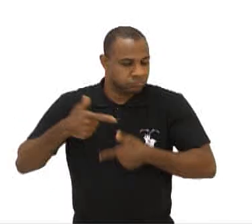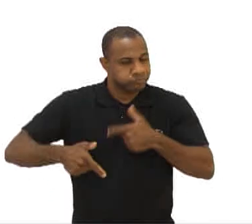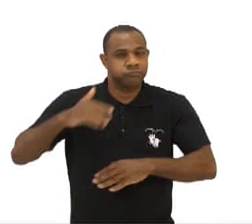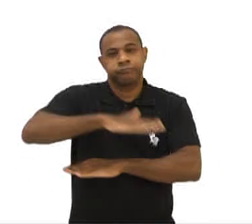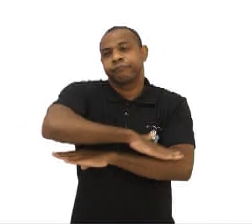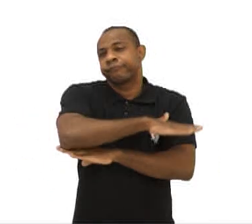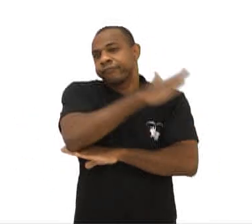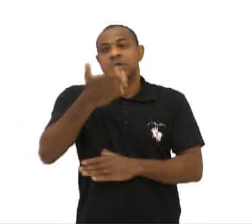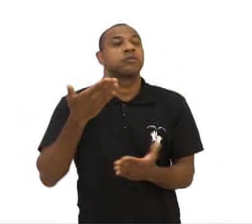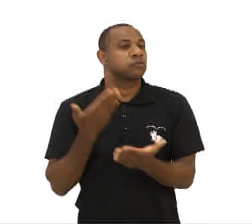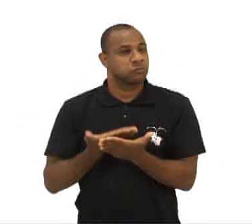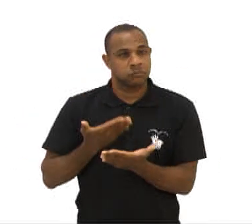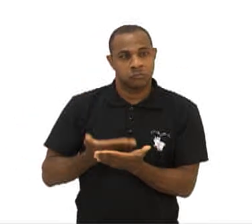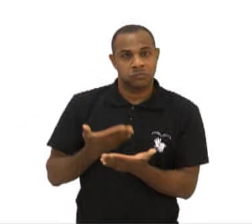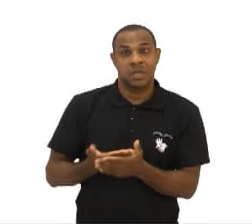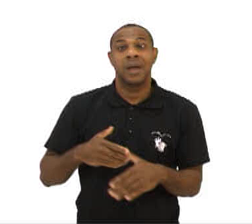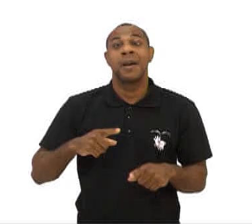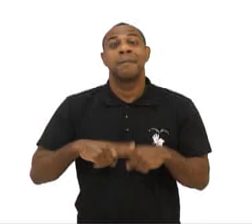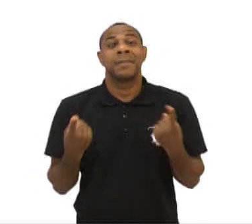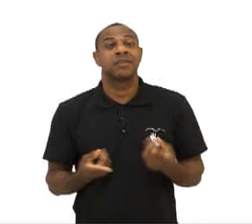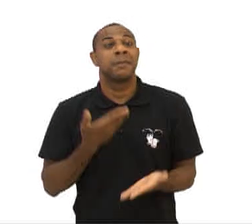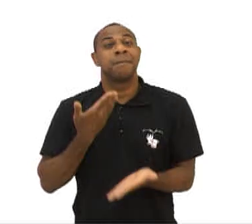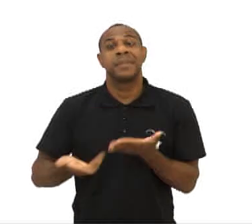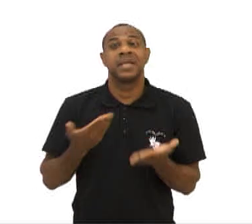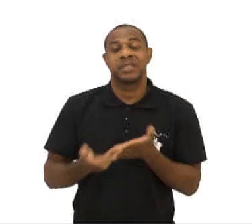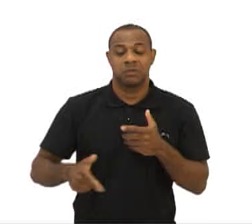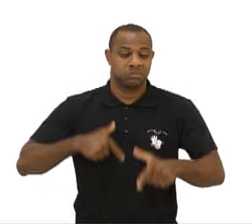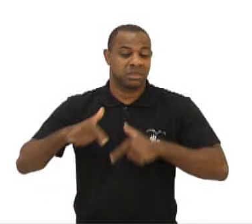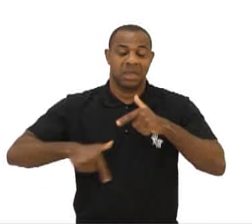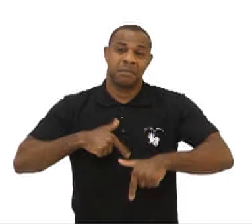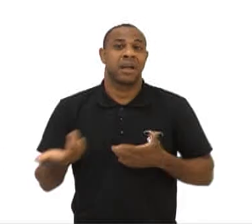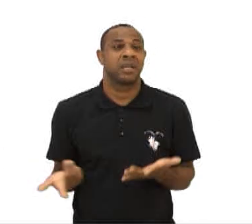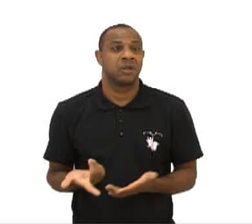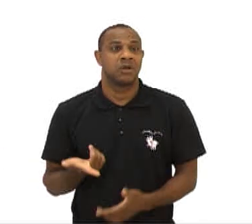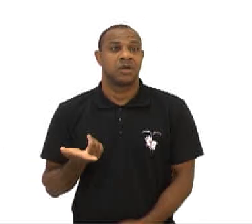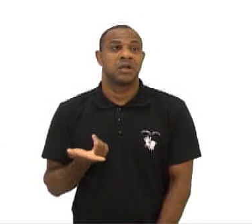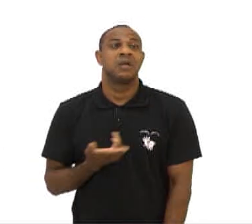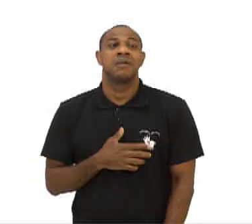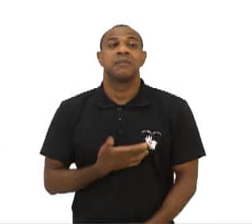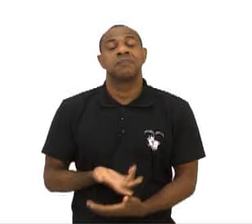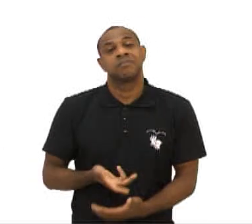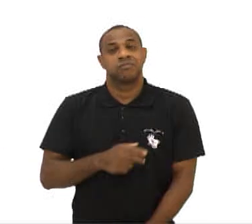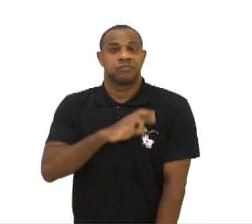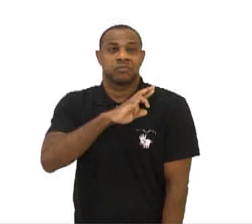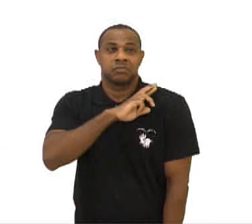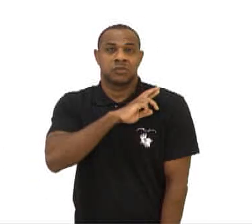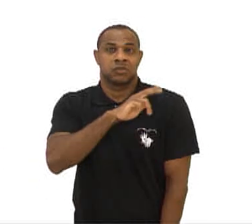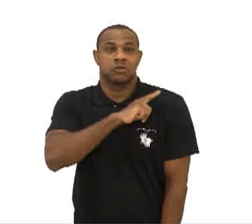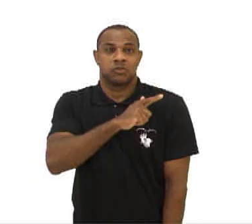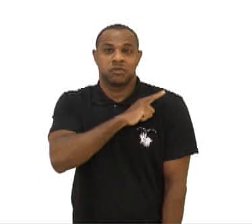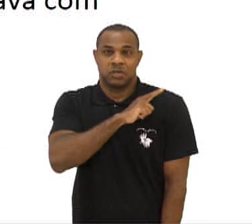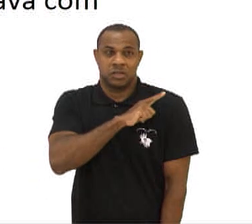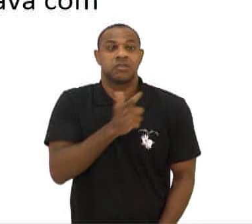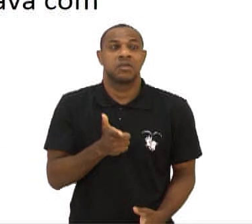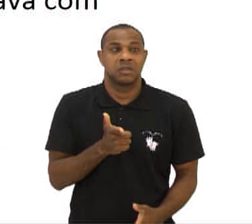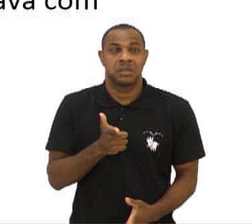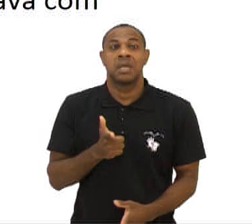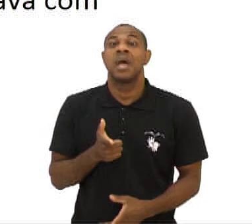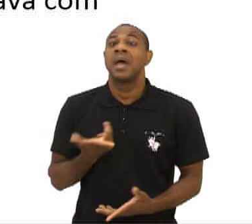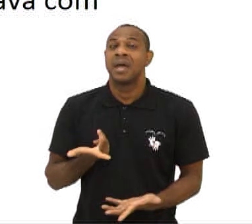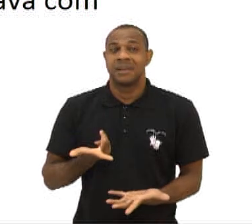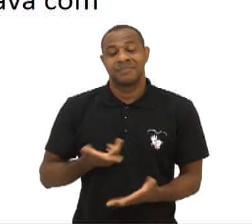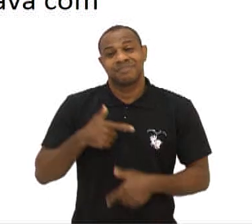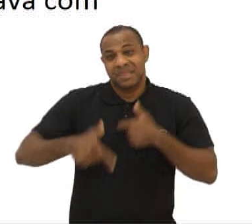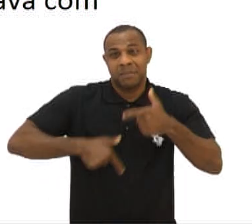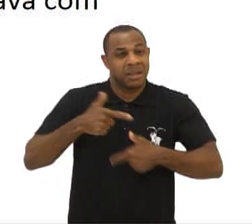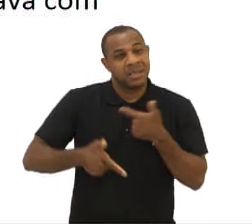e estudava, mas acabou perdendo o emprego. O gerente considerou que a carga horária dele ainda era